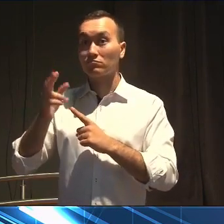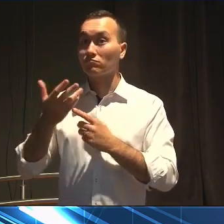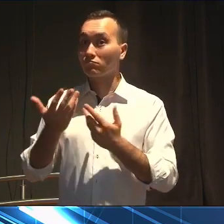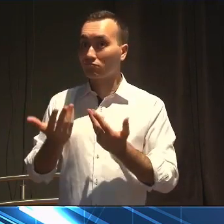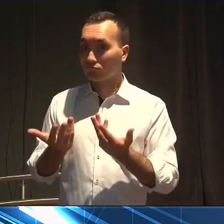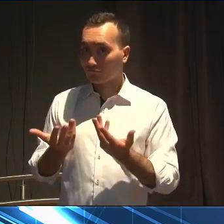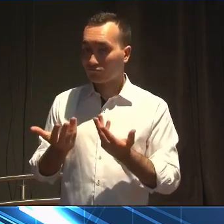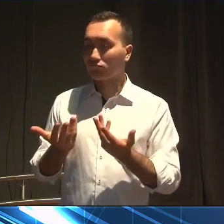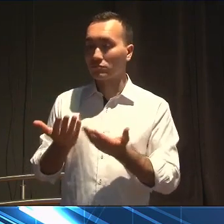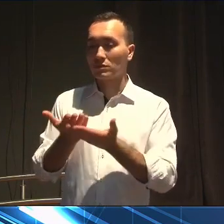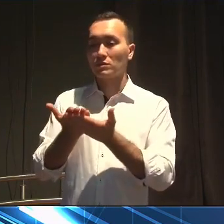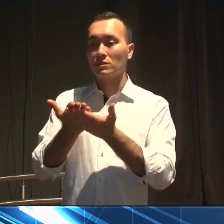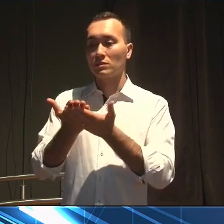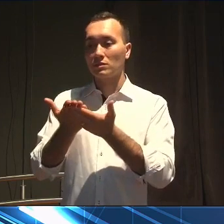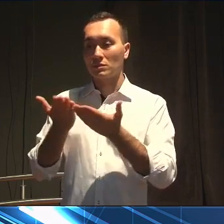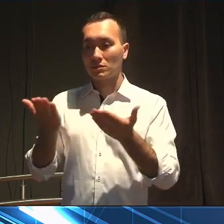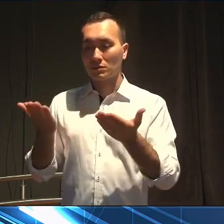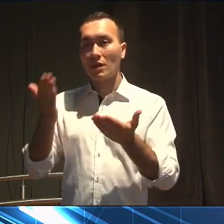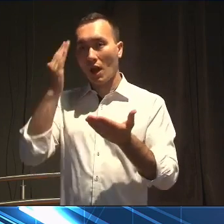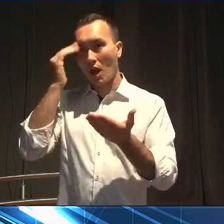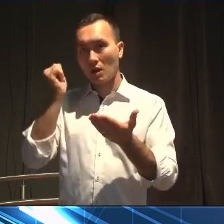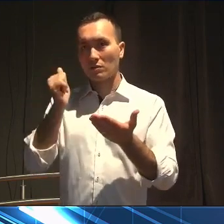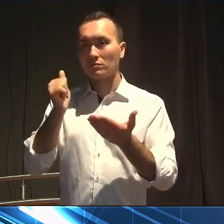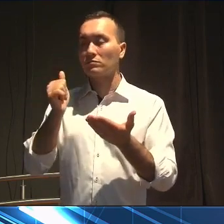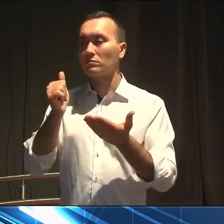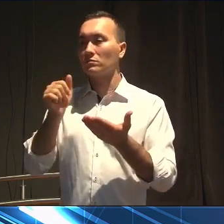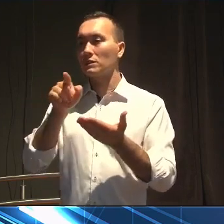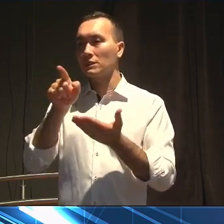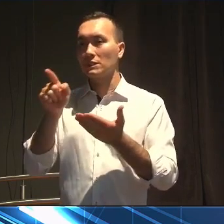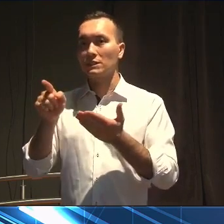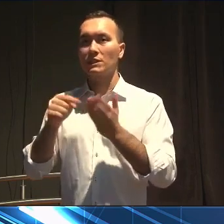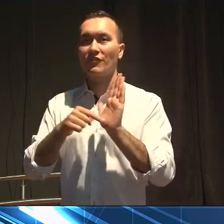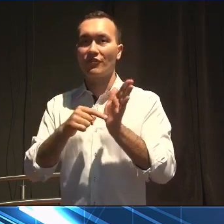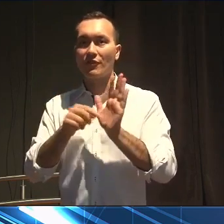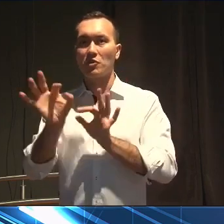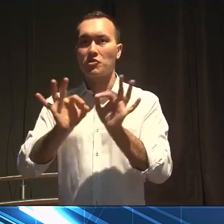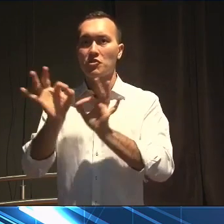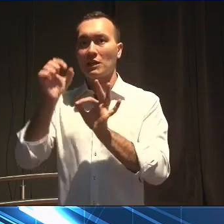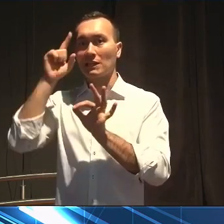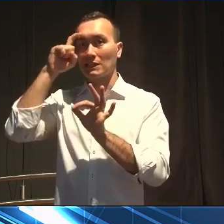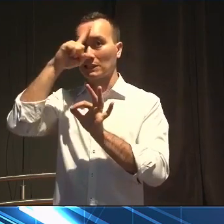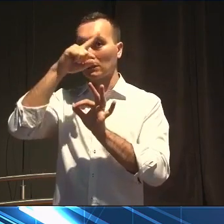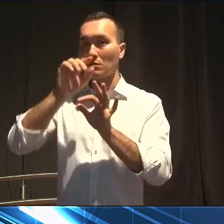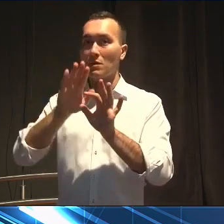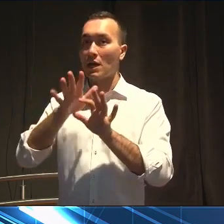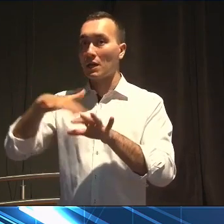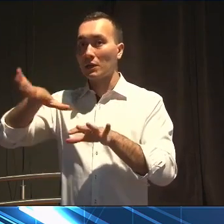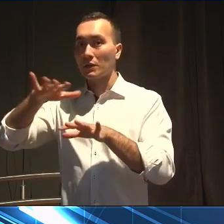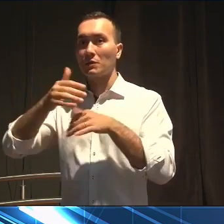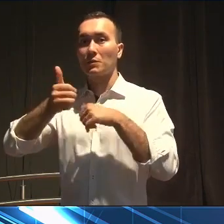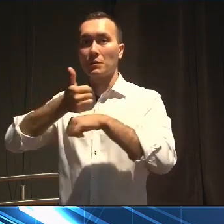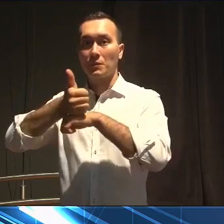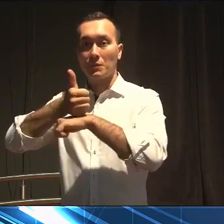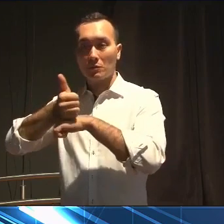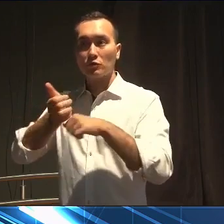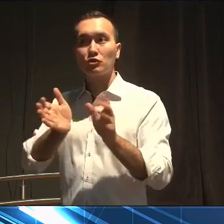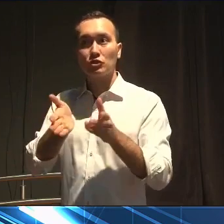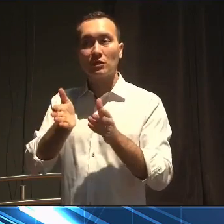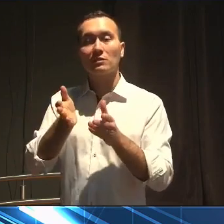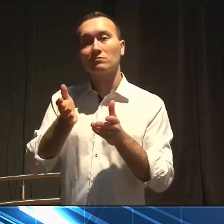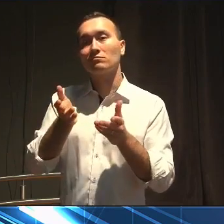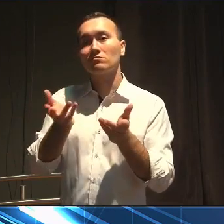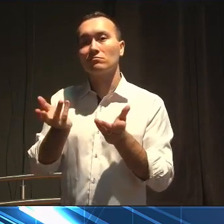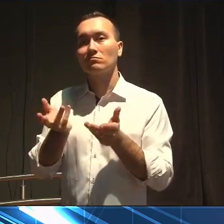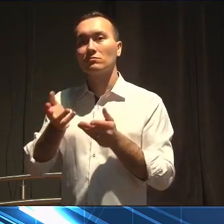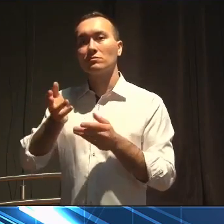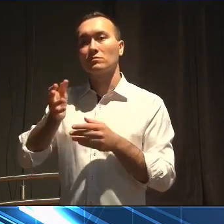era realmente muito complexo fazer a integração disso tudo. O Omniverse não é uma engine de games e não quer competir com